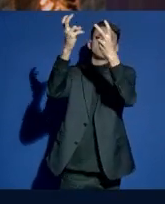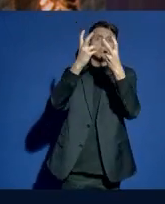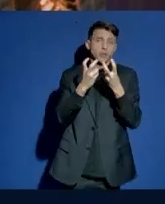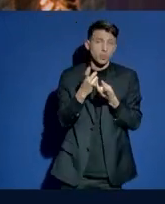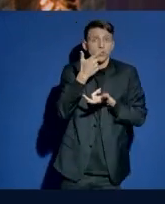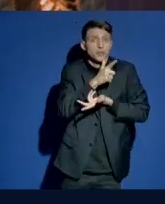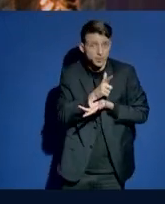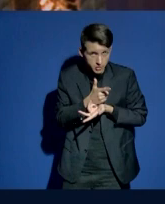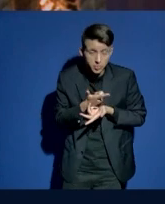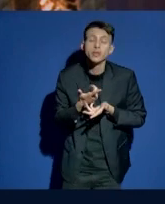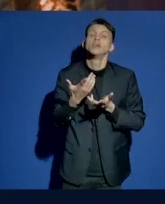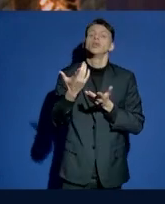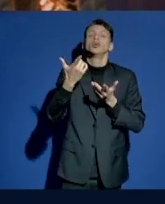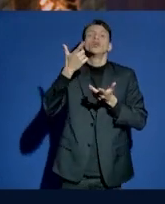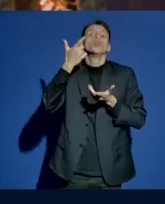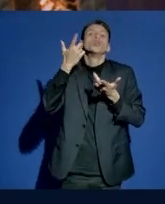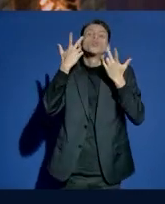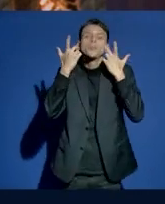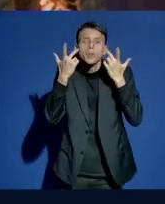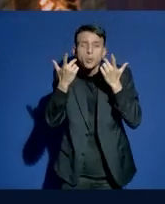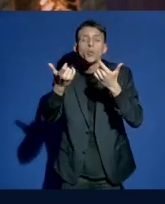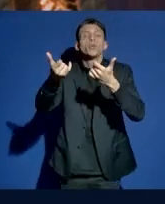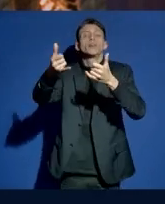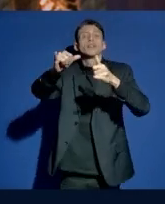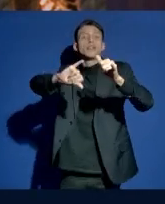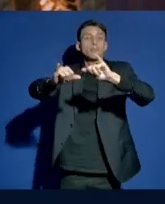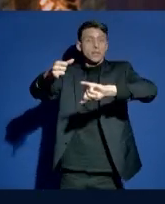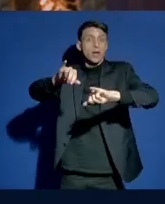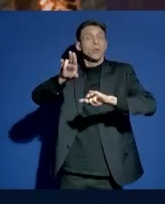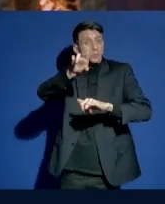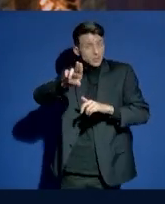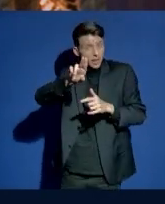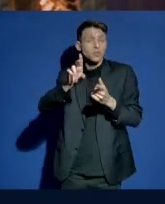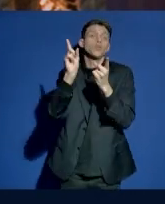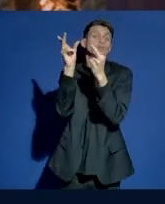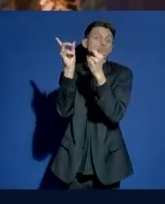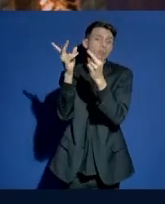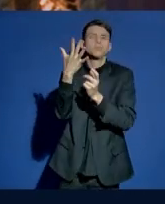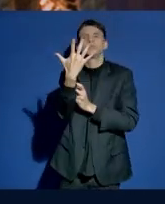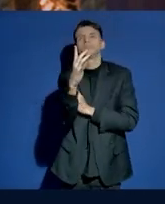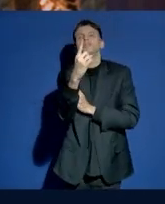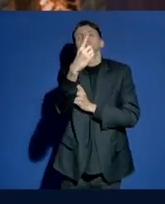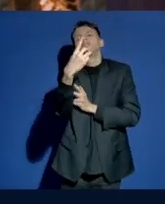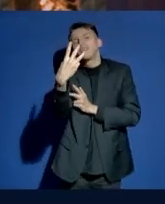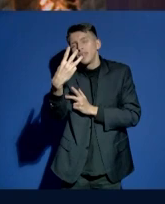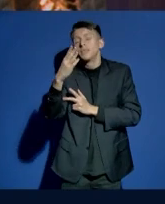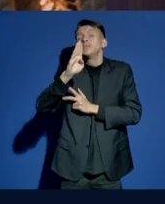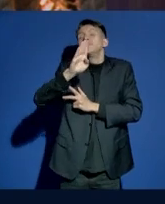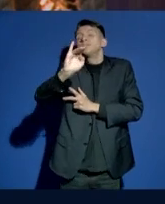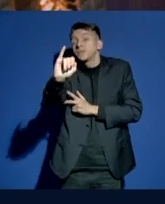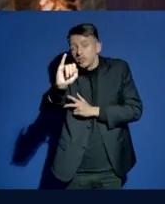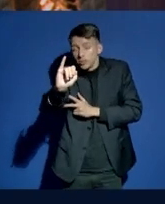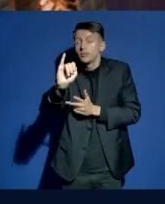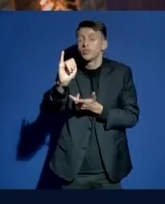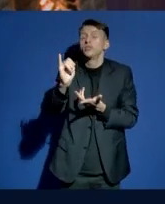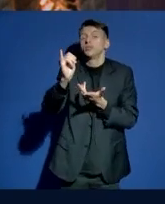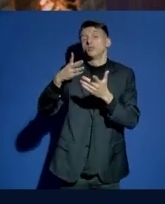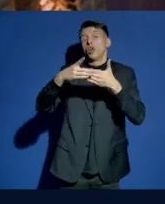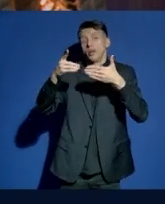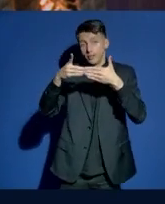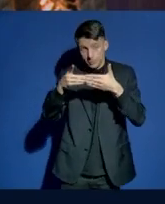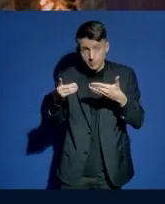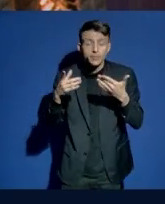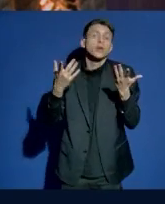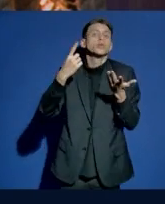mercado normalizado de químico, né, considerando o preço e o estoque, é um mercado de 13 bilhões de dólar, para a gente entender um pouco